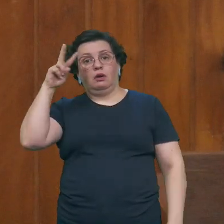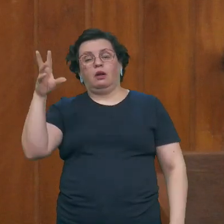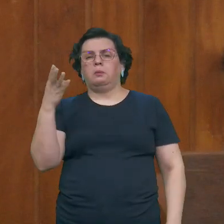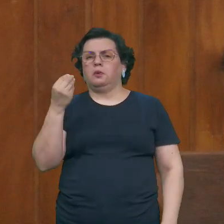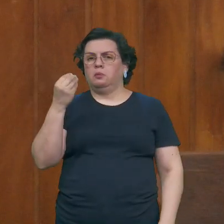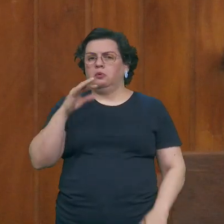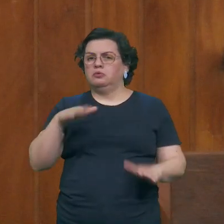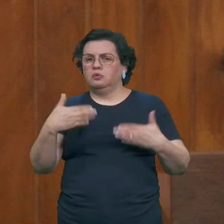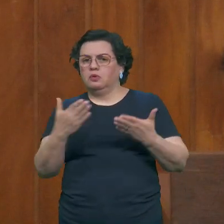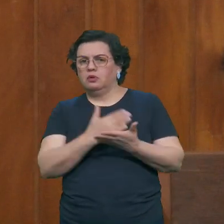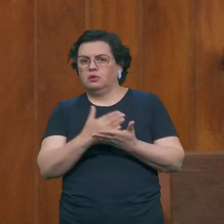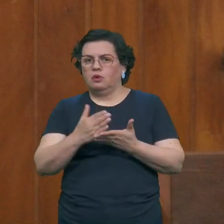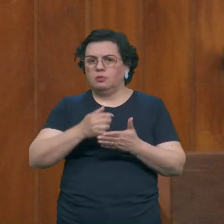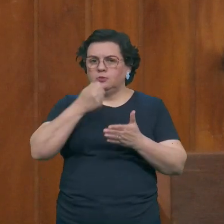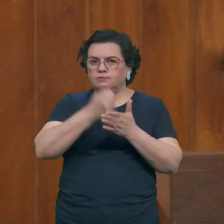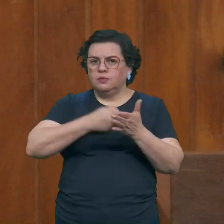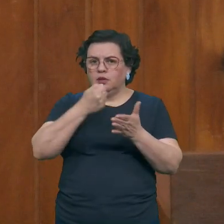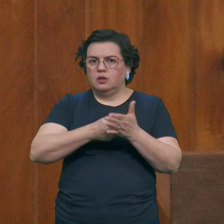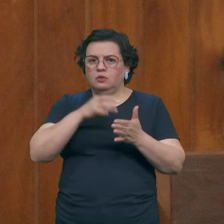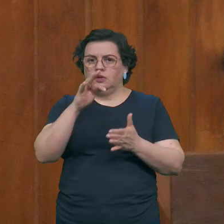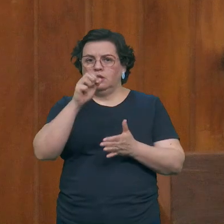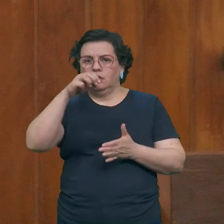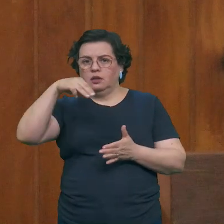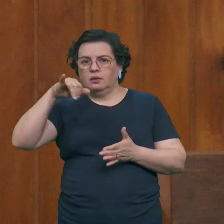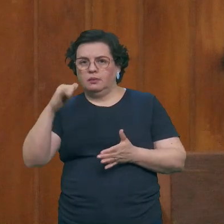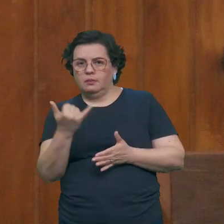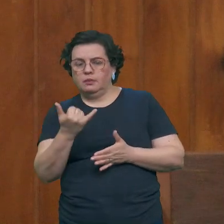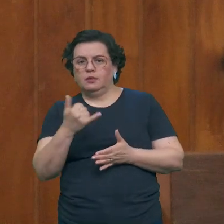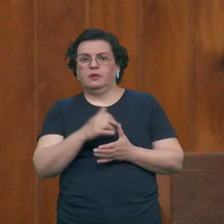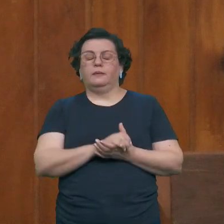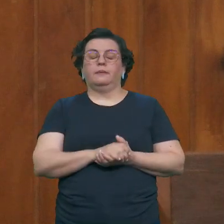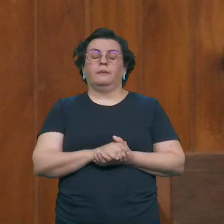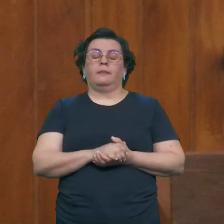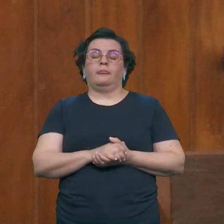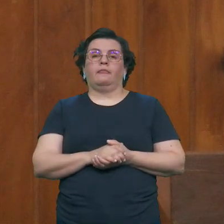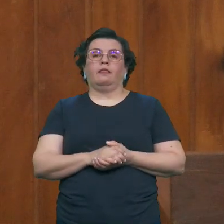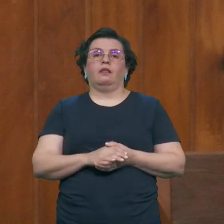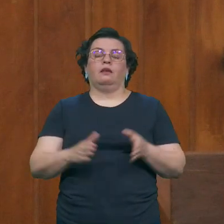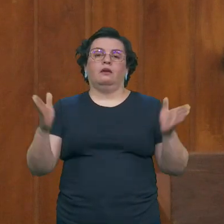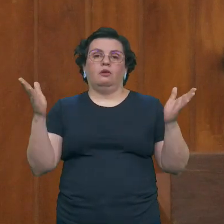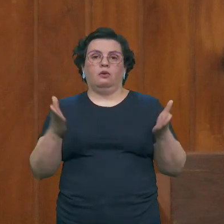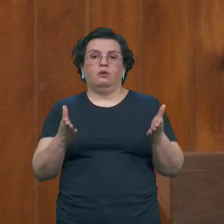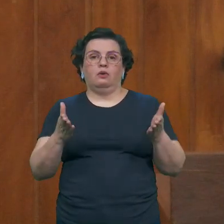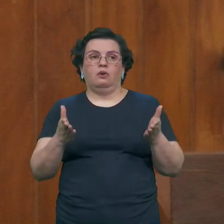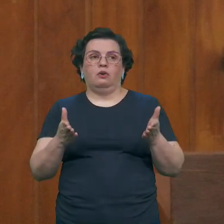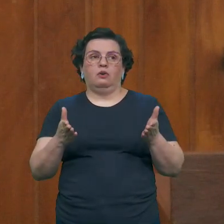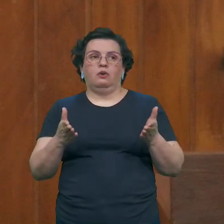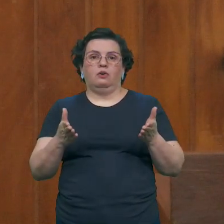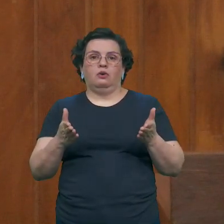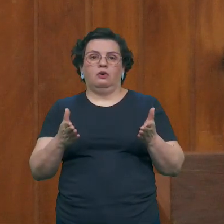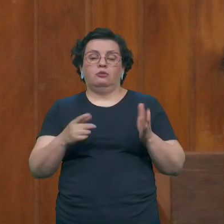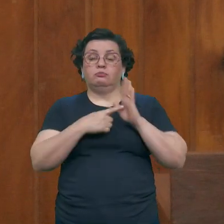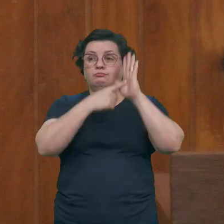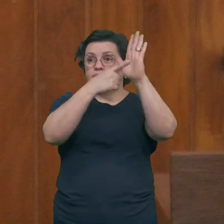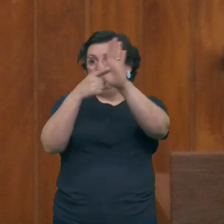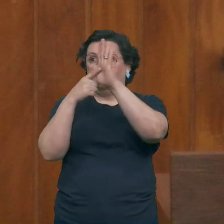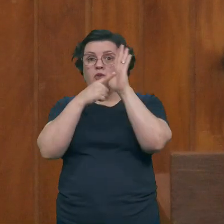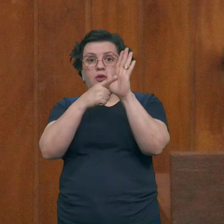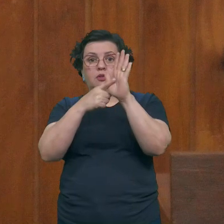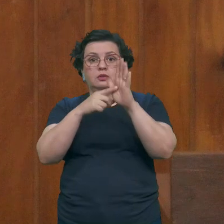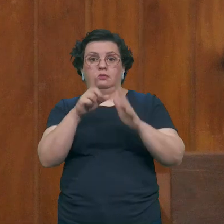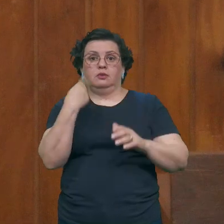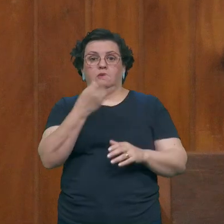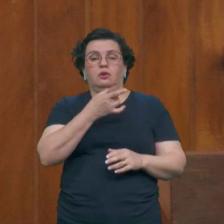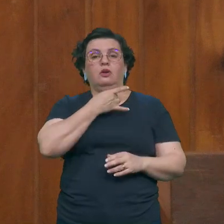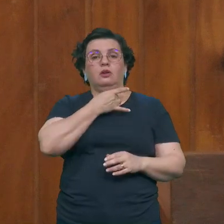quando iniciou a luta da Tami e hoje tem sido um destaque para a nossa cidade,